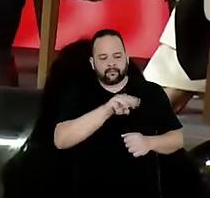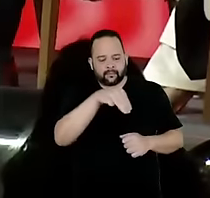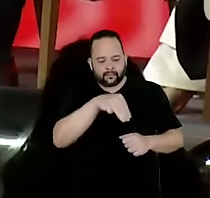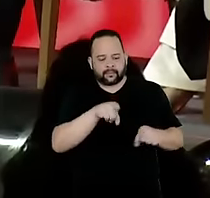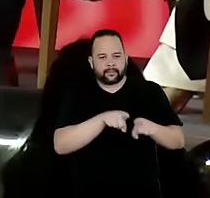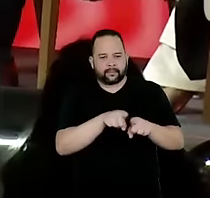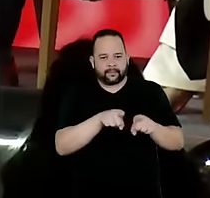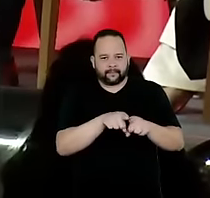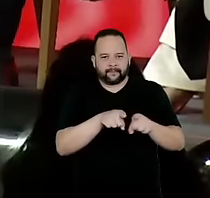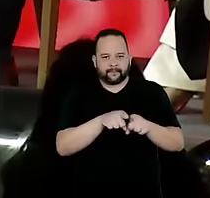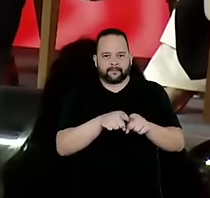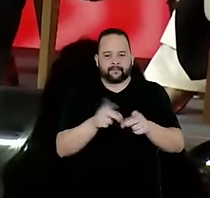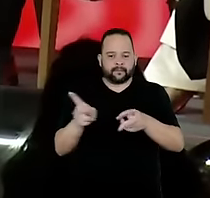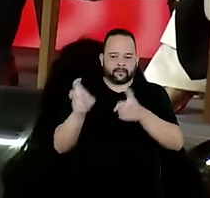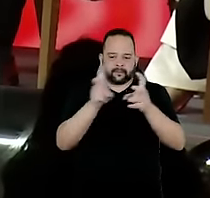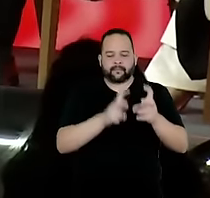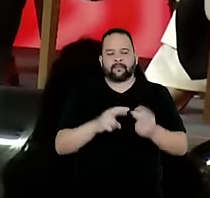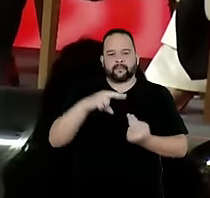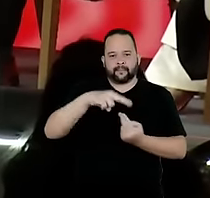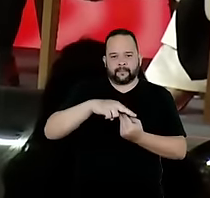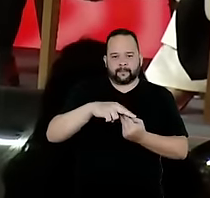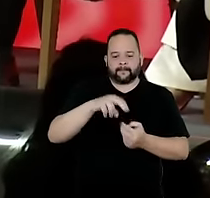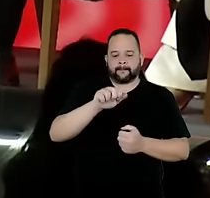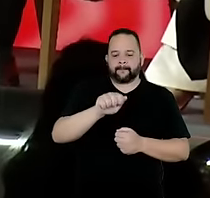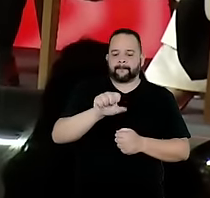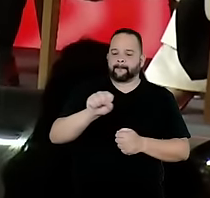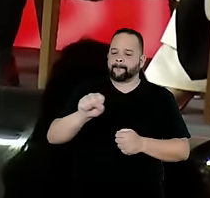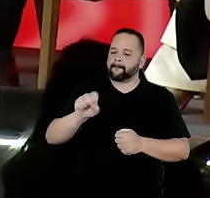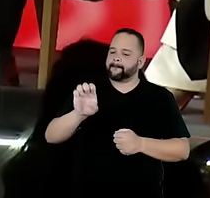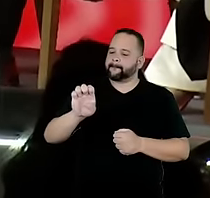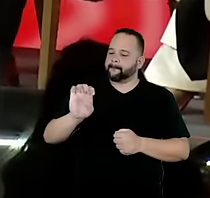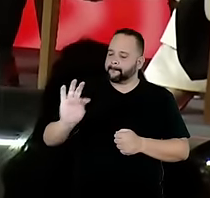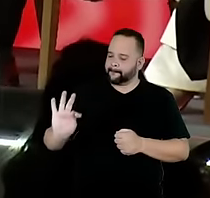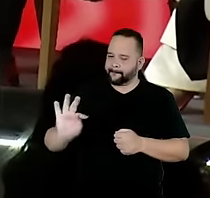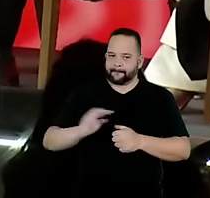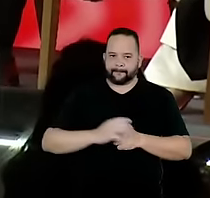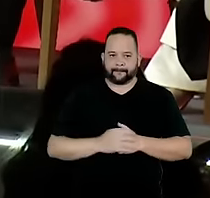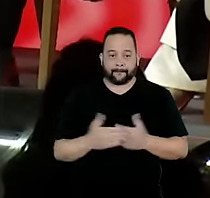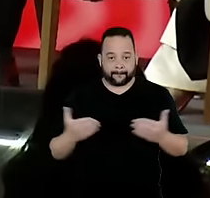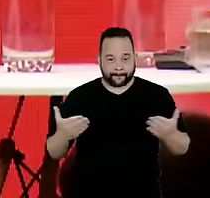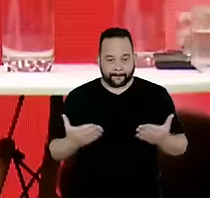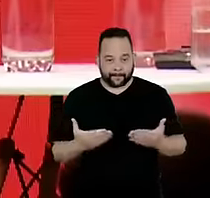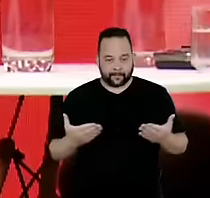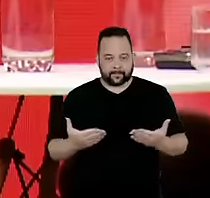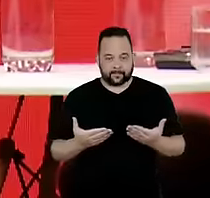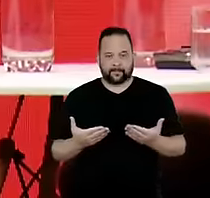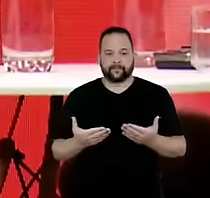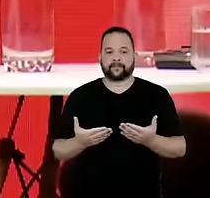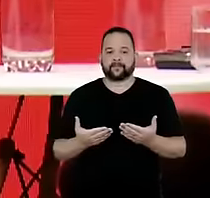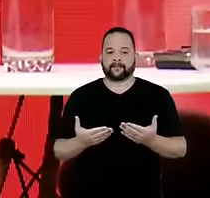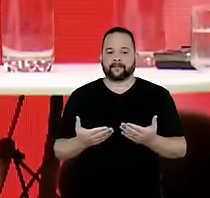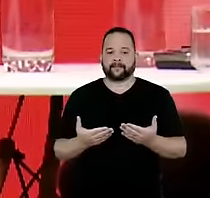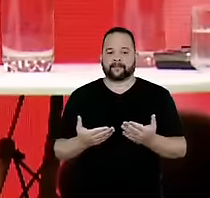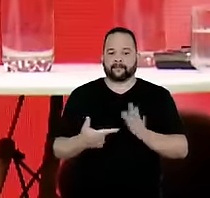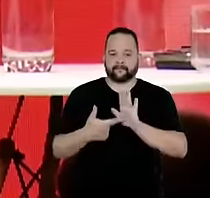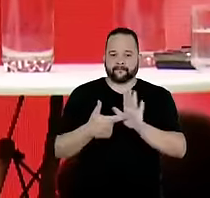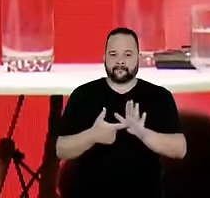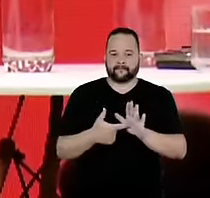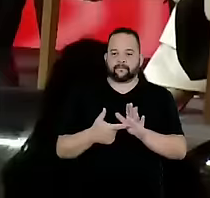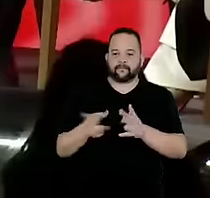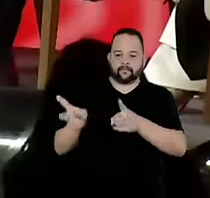e aqui a gente trouxe para o ecossistema do do banco a visão dos nossos parceiros representados aqui pelo